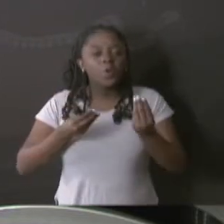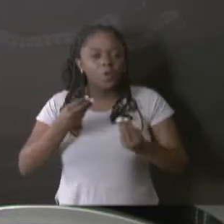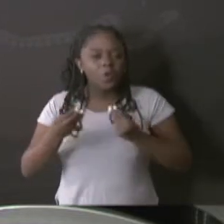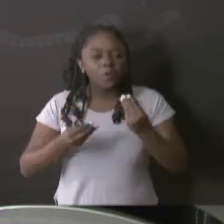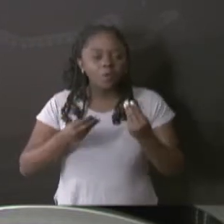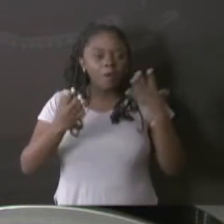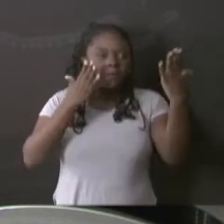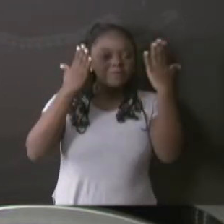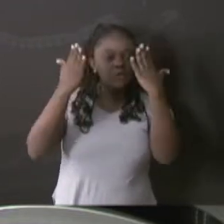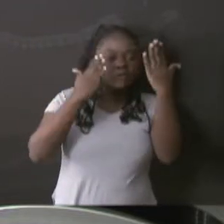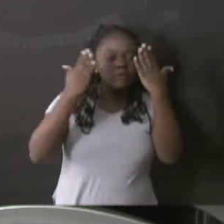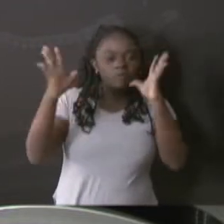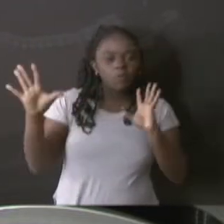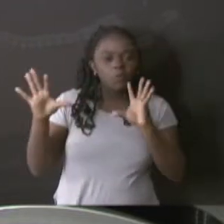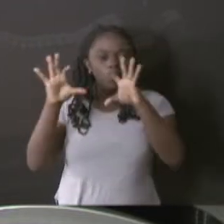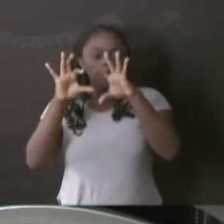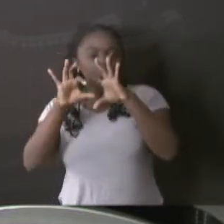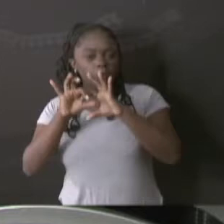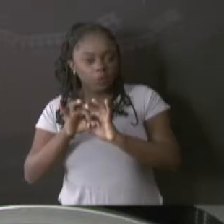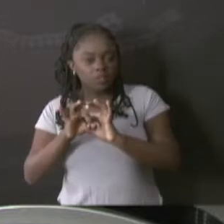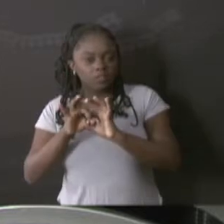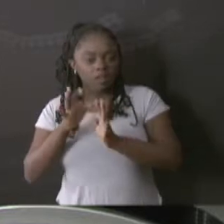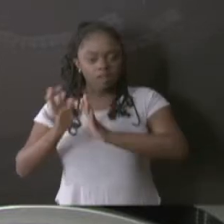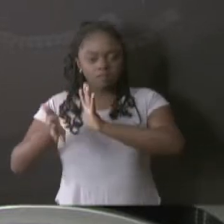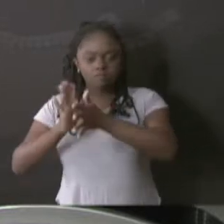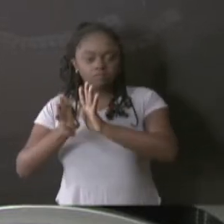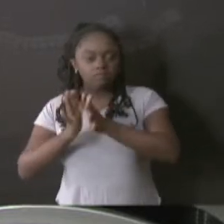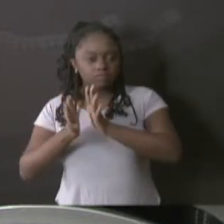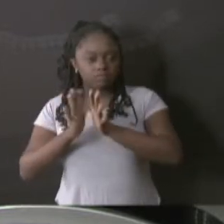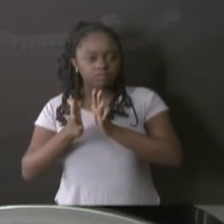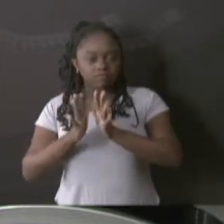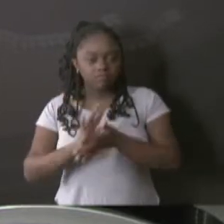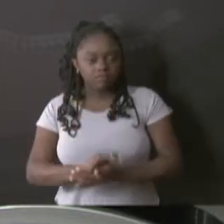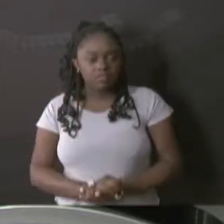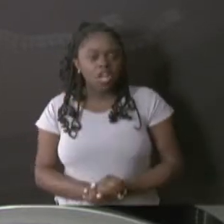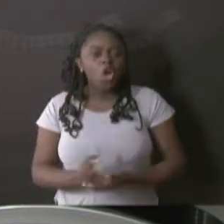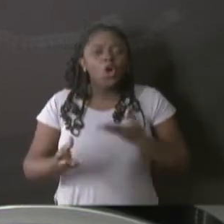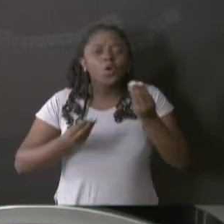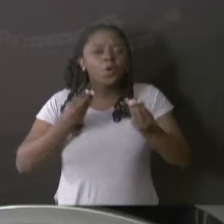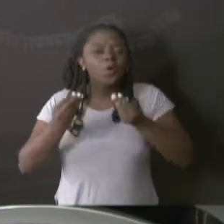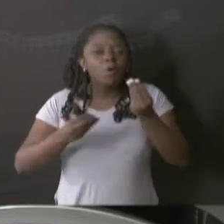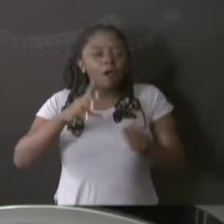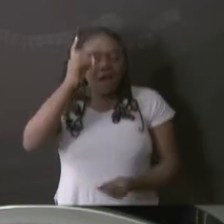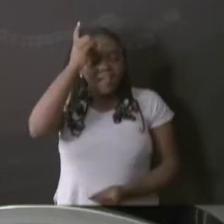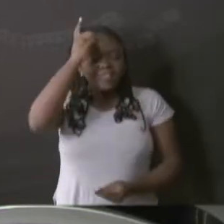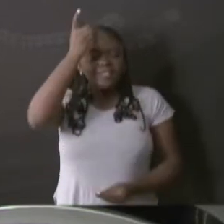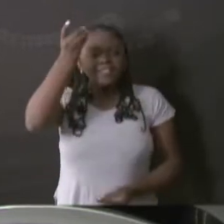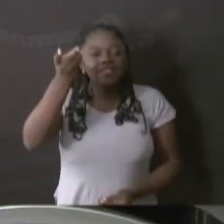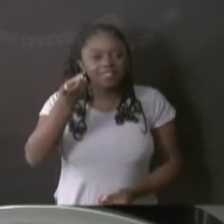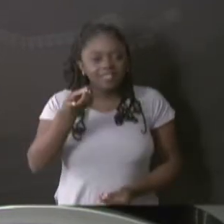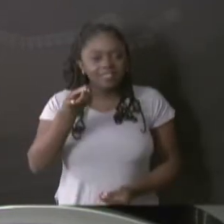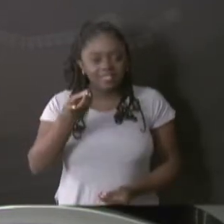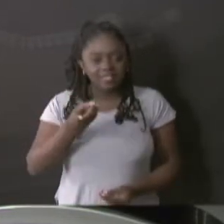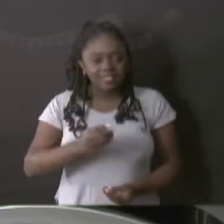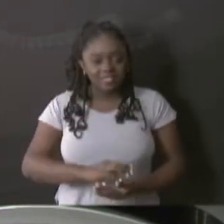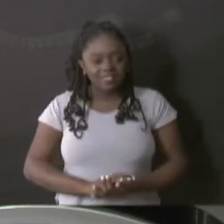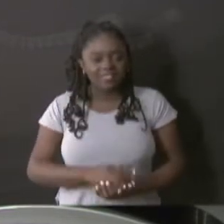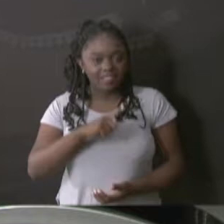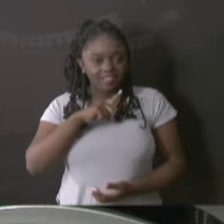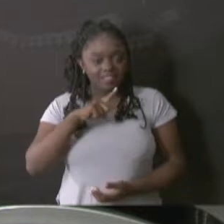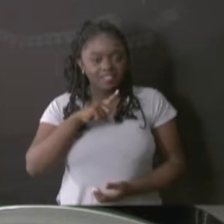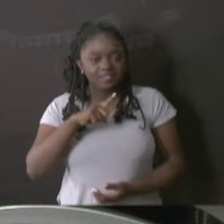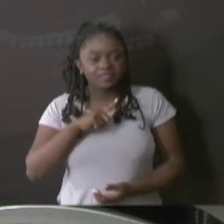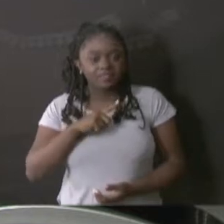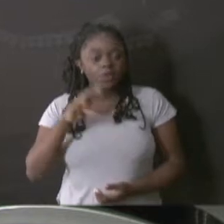da psicologia com a questão de Libras, né? De onde você tirou isso de usar